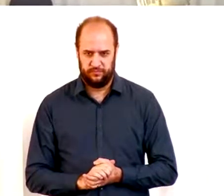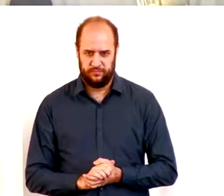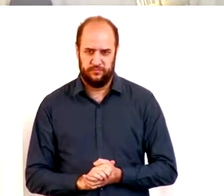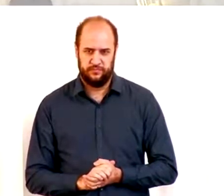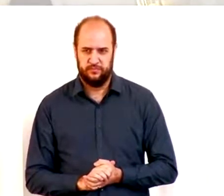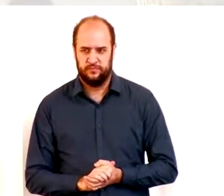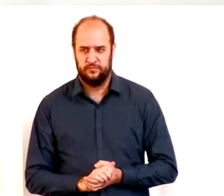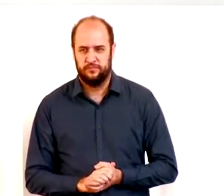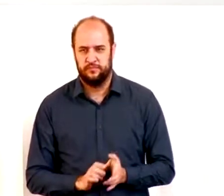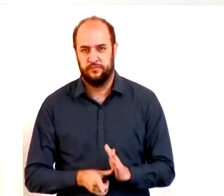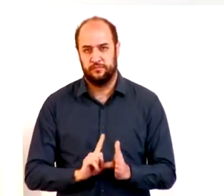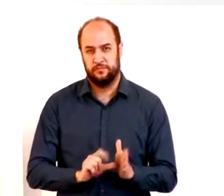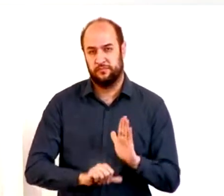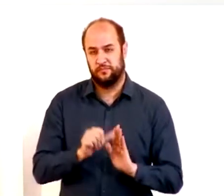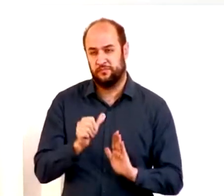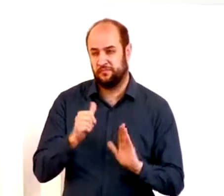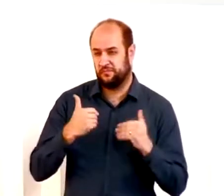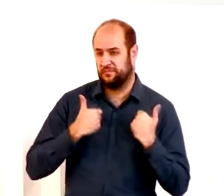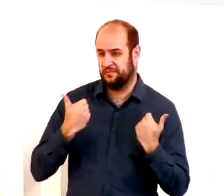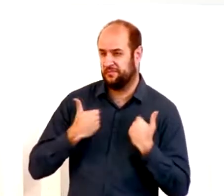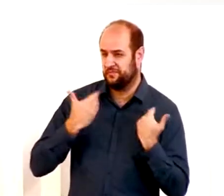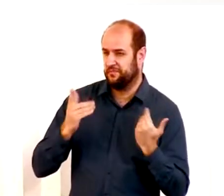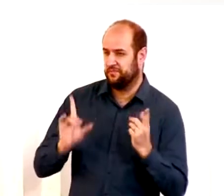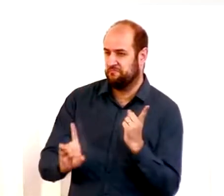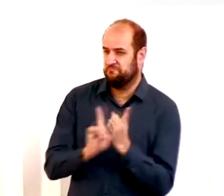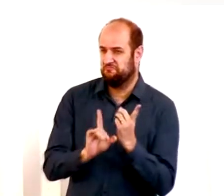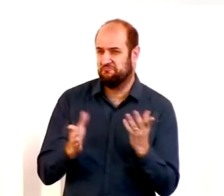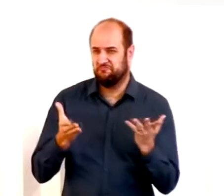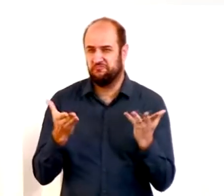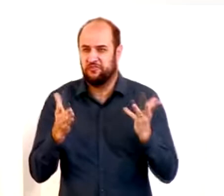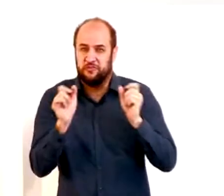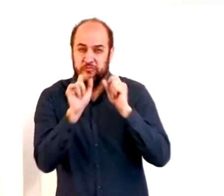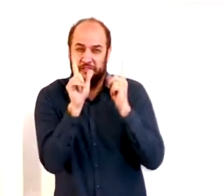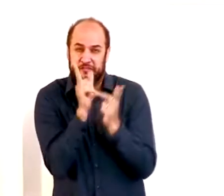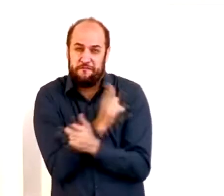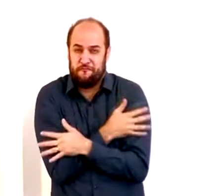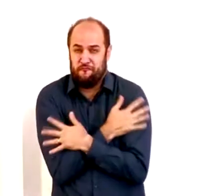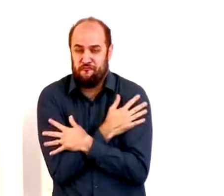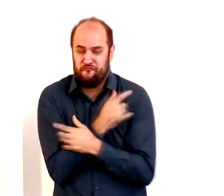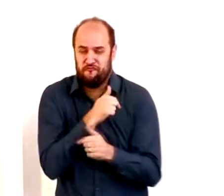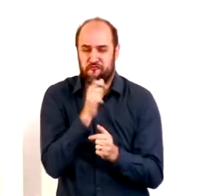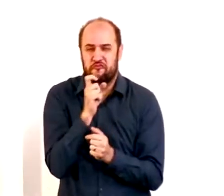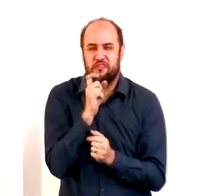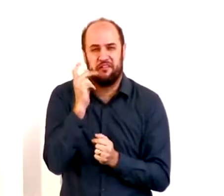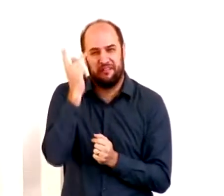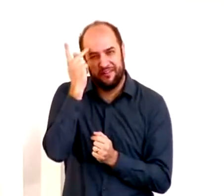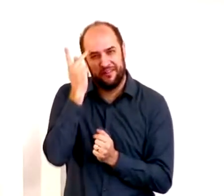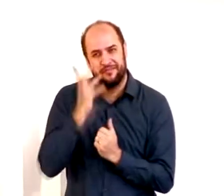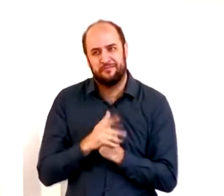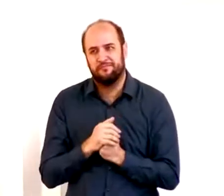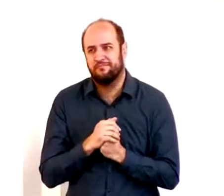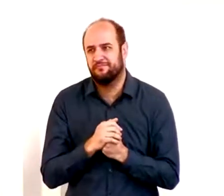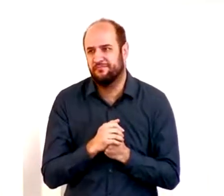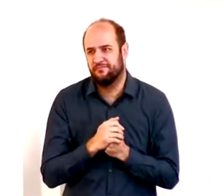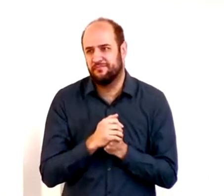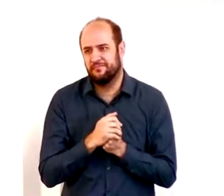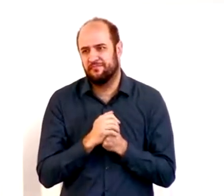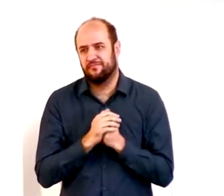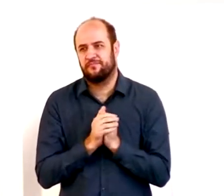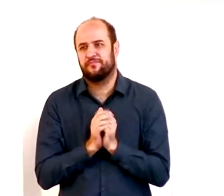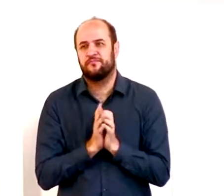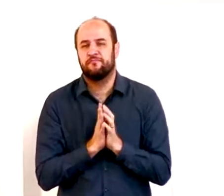Antes de tudo, uma alegria encontrar com cada um. Uma manhã fria em São Paulo, para os padrões de São